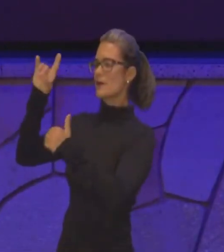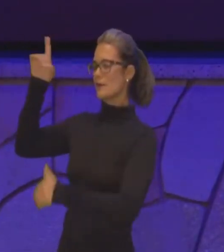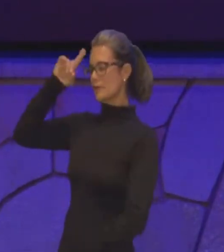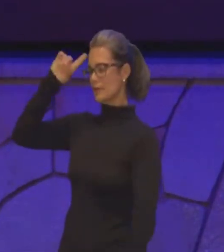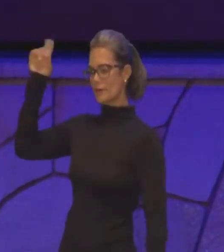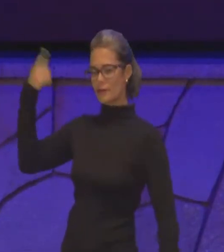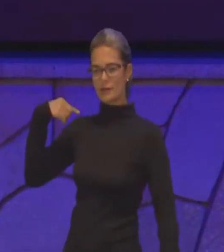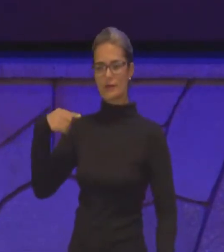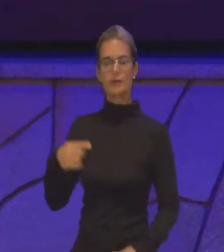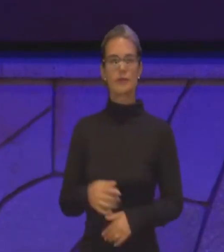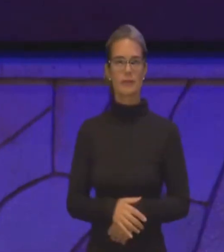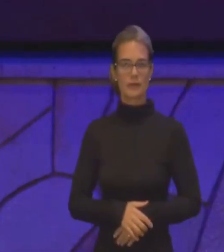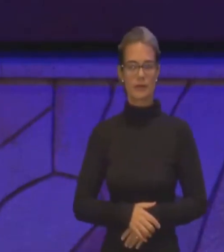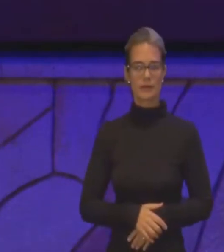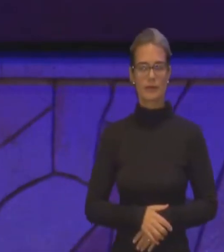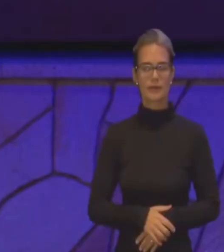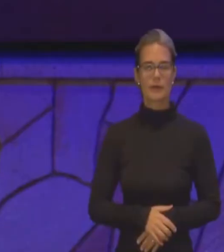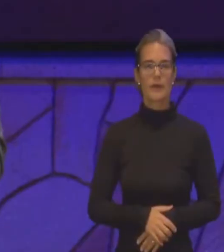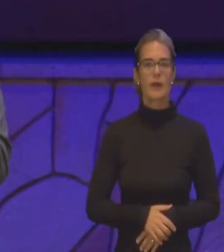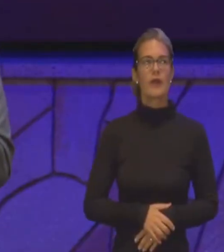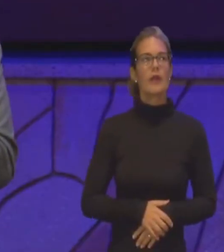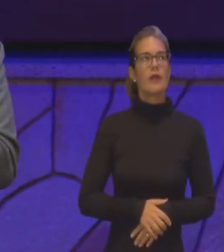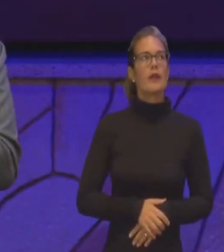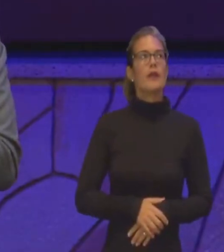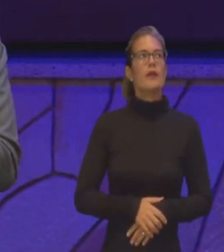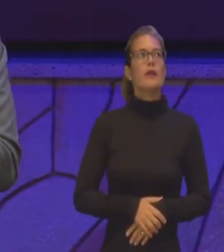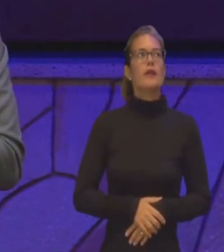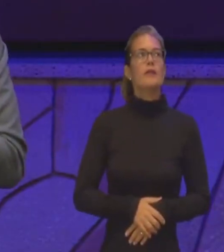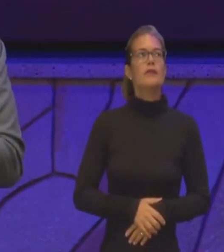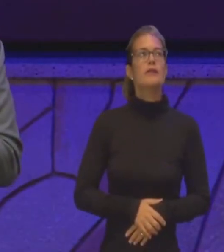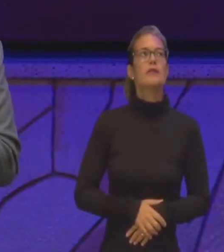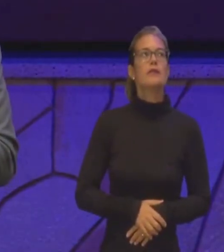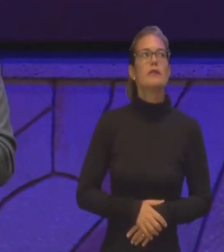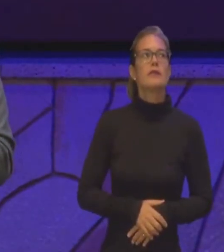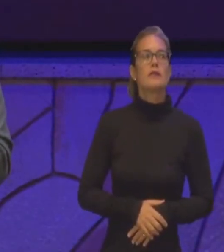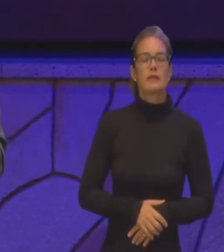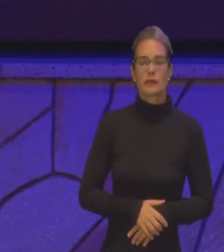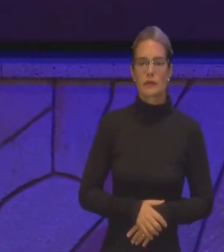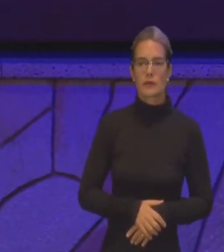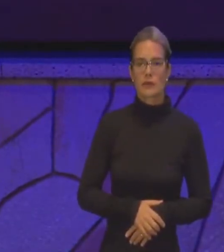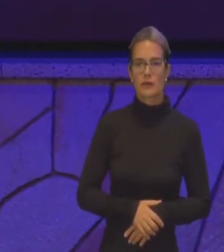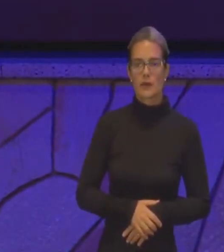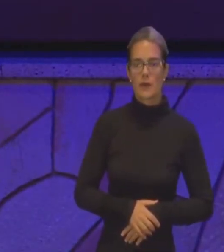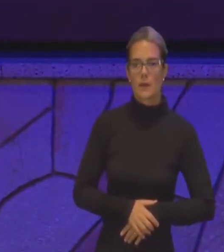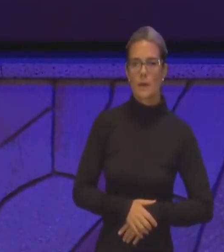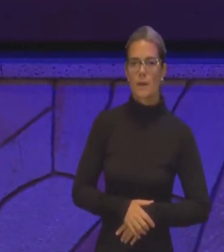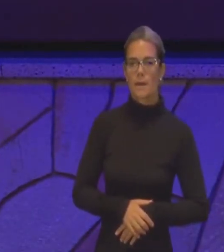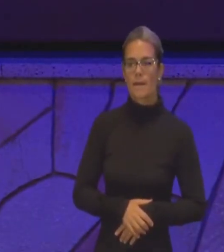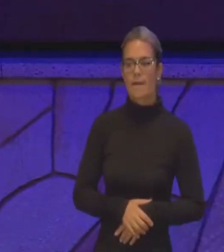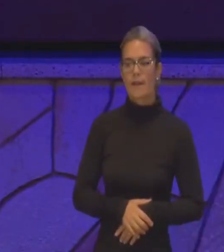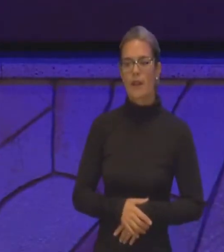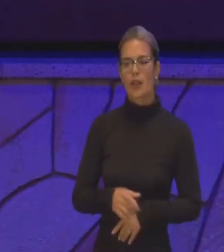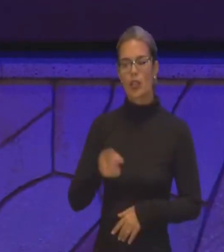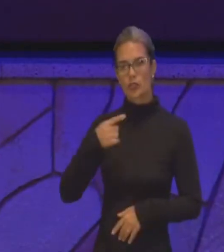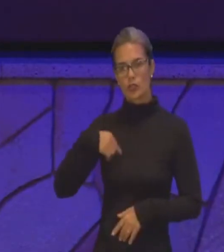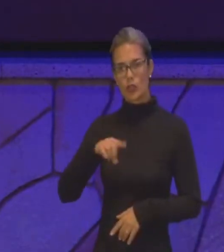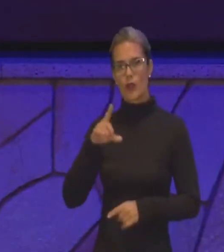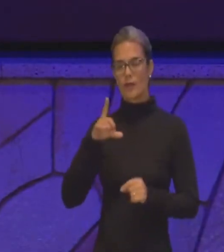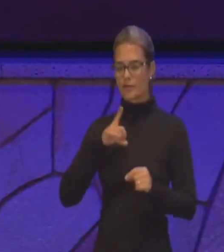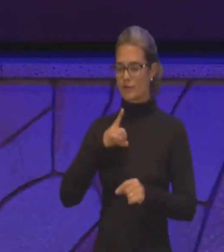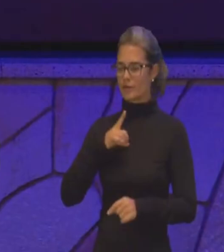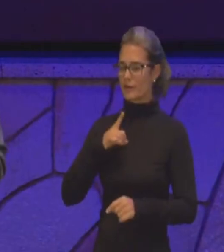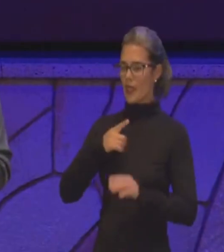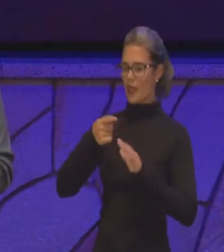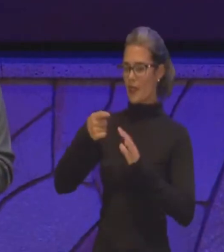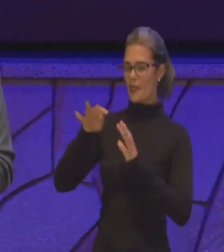chamado. Mas no que consiste então essa ordem? Porque nós falamos sobre ir e fazer, e o texto